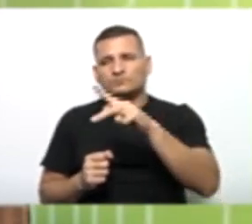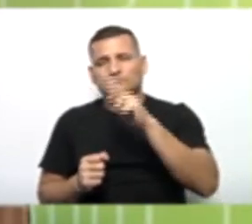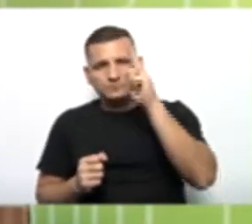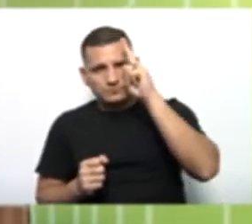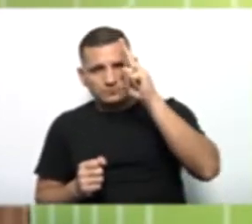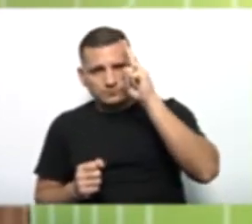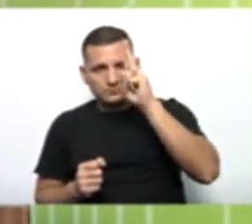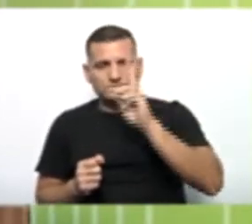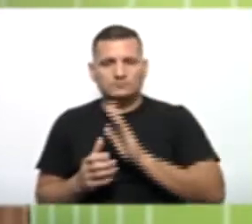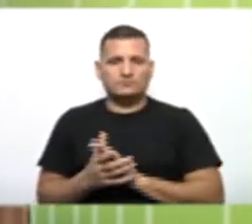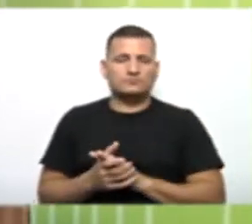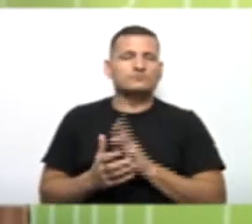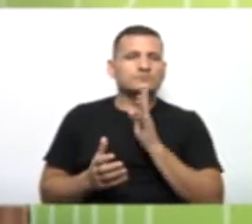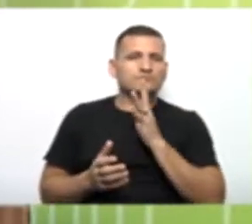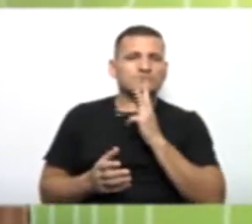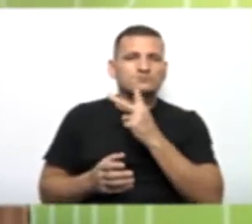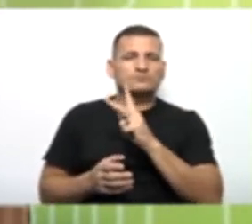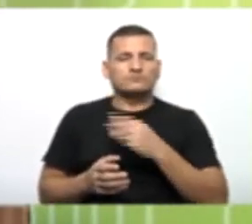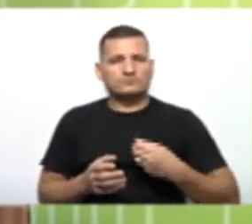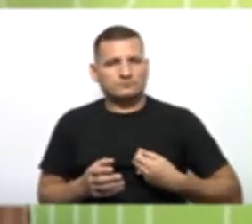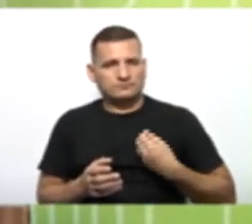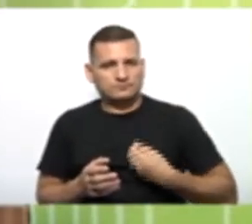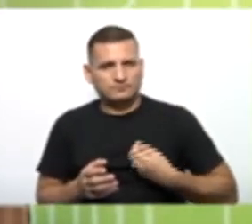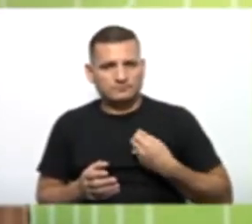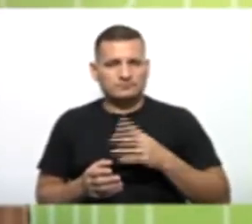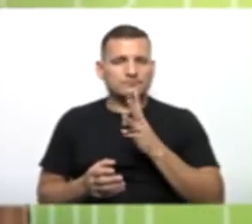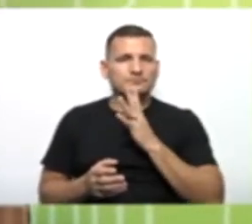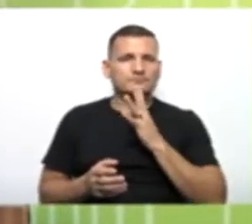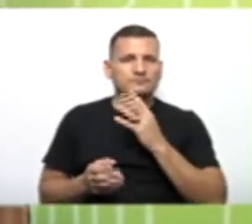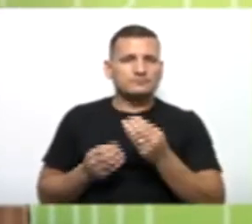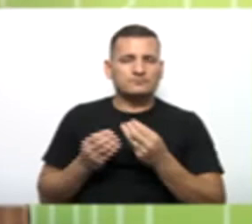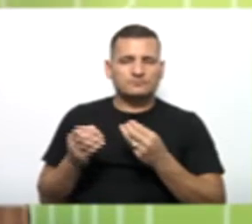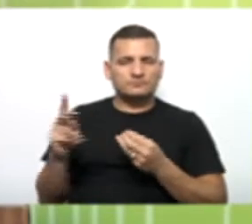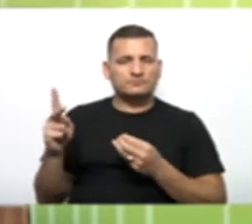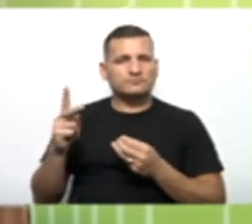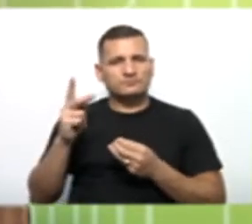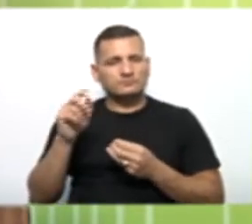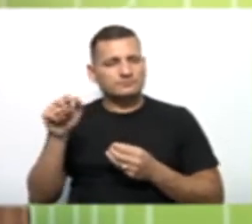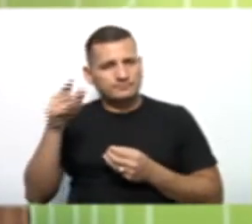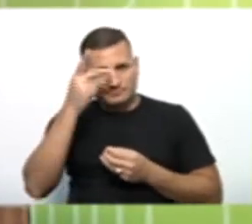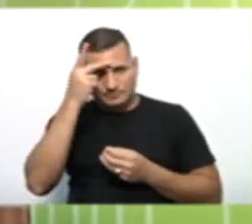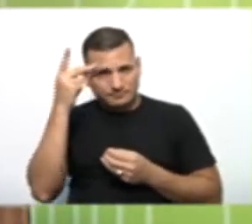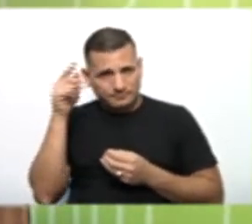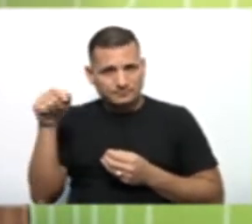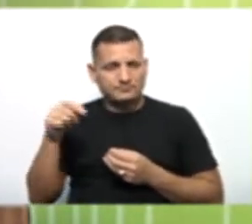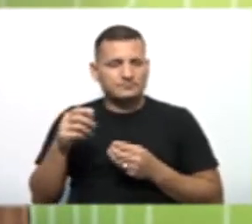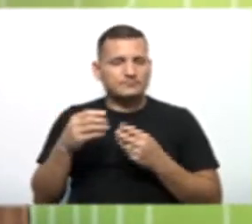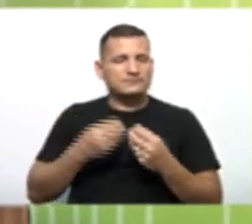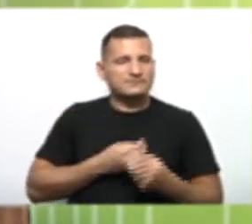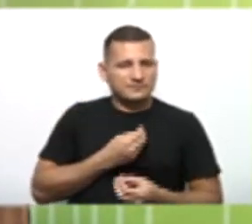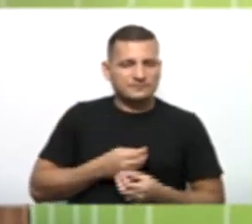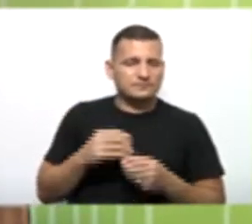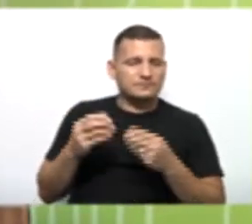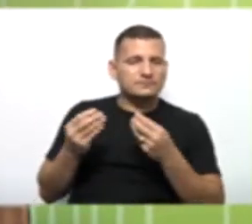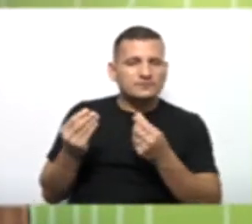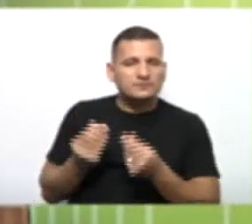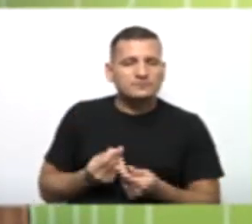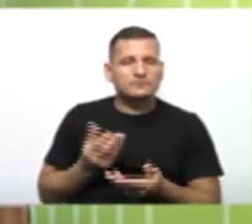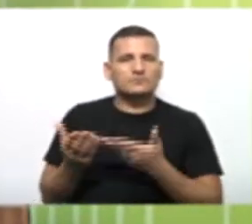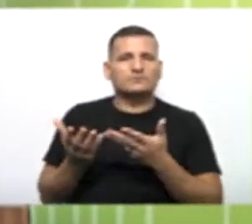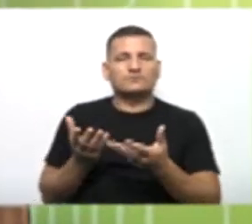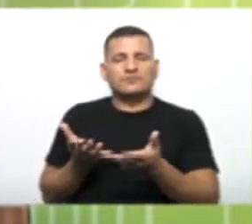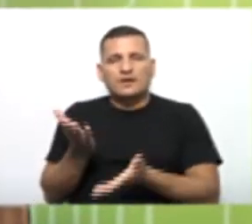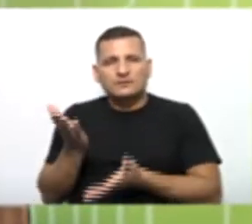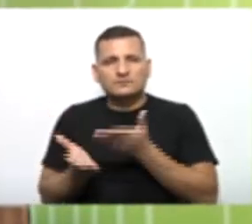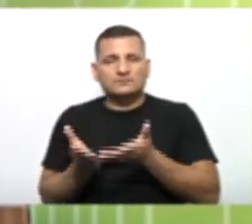da pessoa um pouco da história de vida um pouco de como aquela pessoa vive para que para que ele tem a sensibilidade né de como